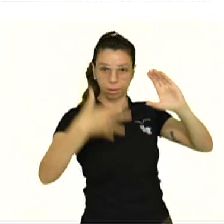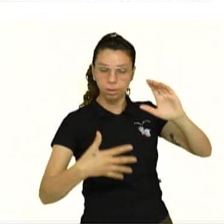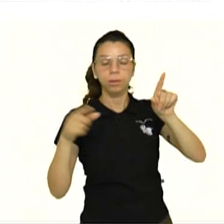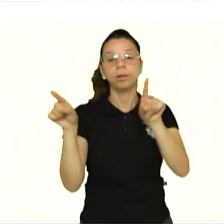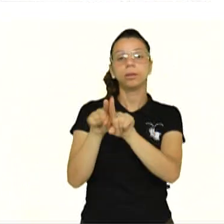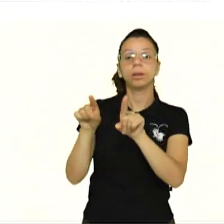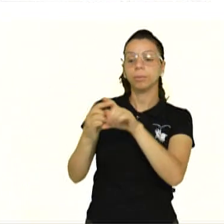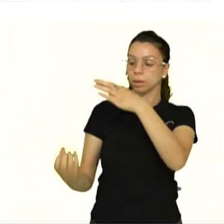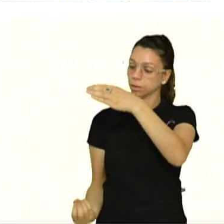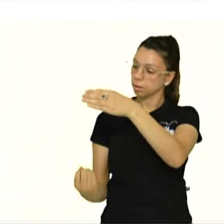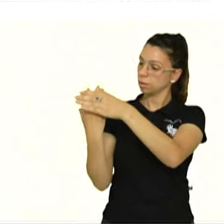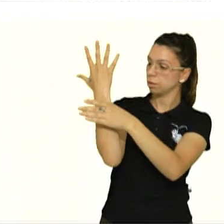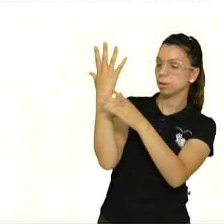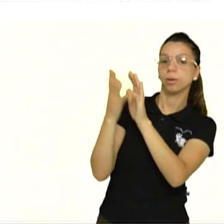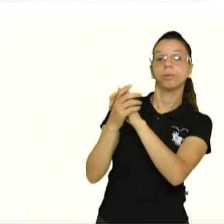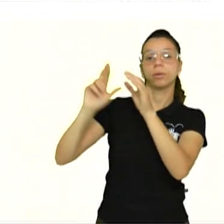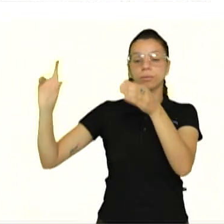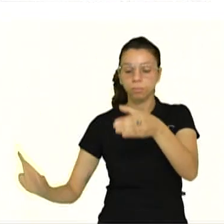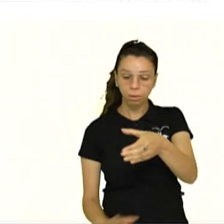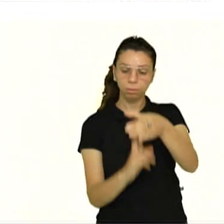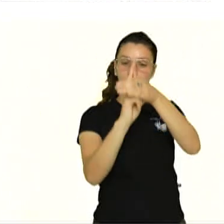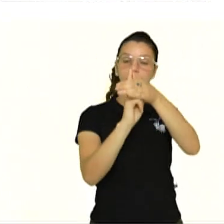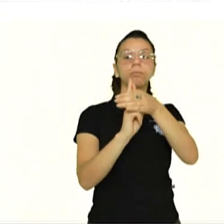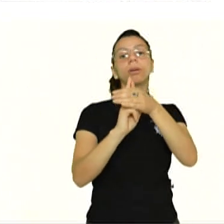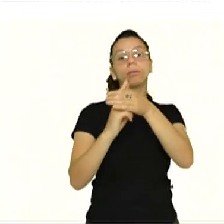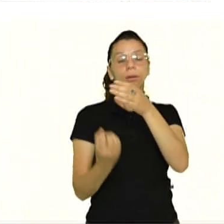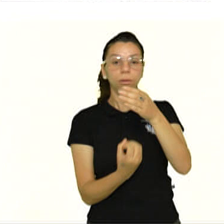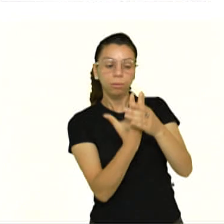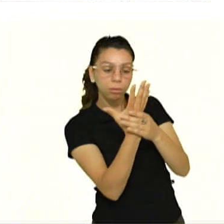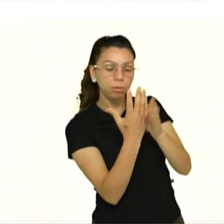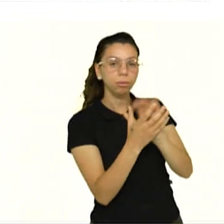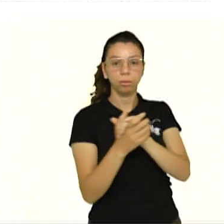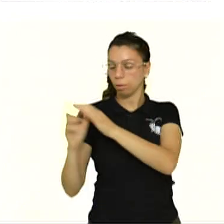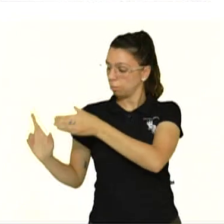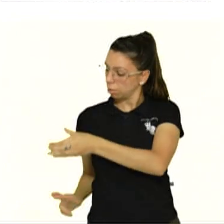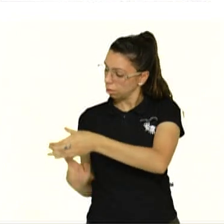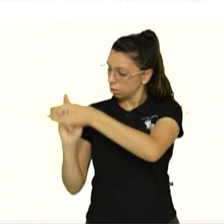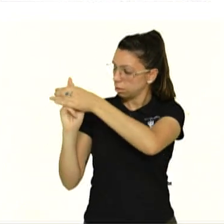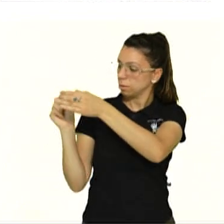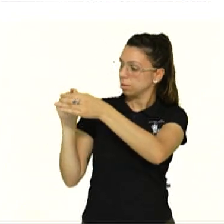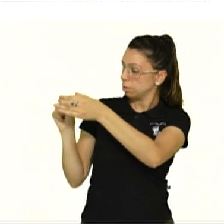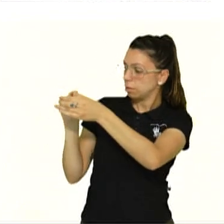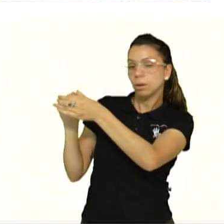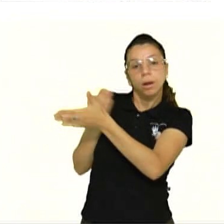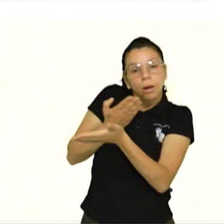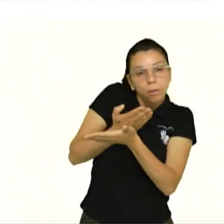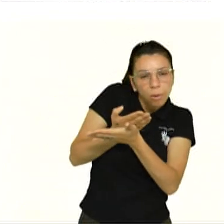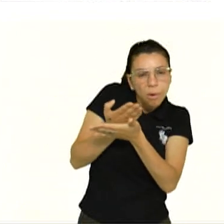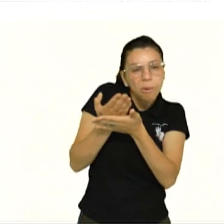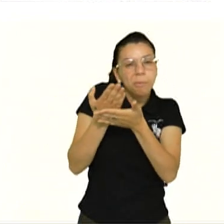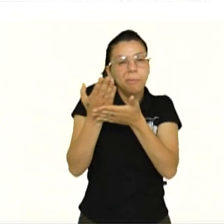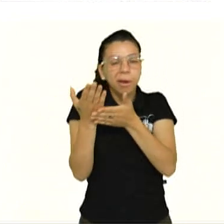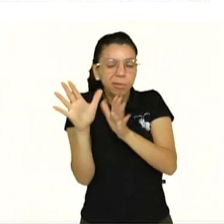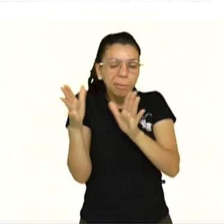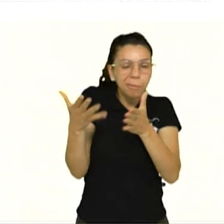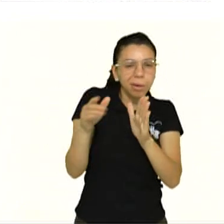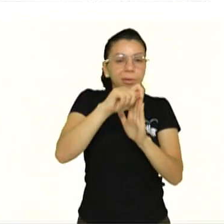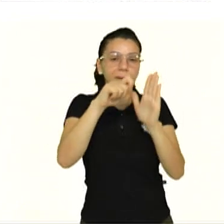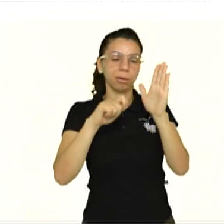vimos que ela surge a partir do Renascimento, o Renascimento que começa ali entre o